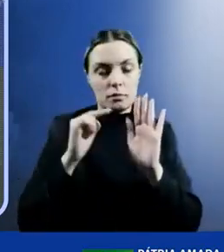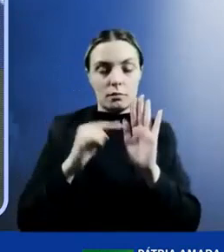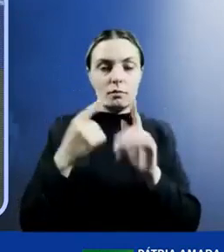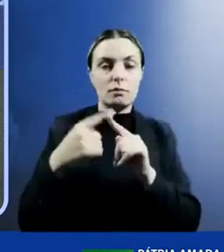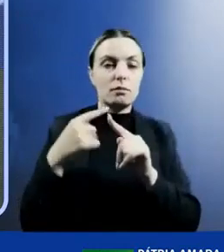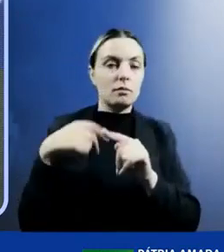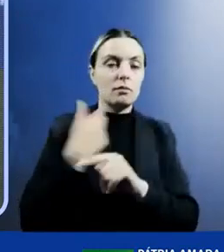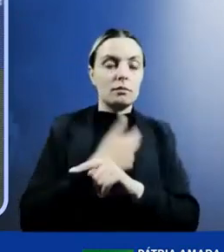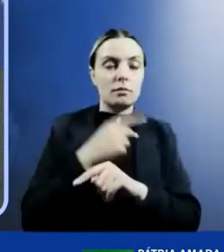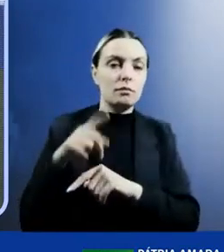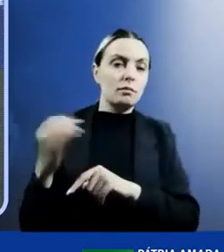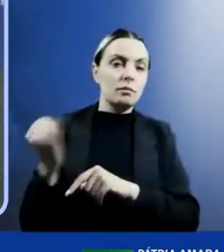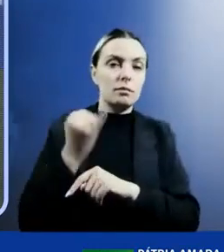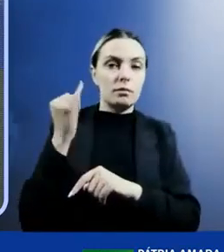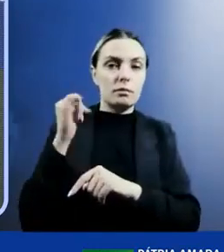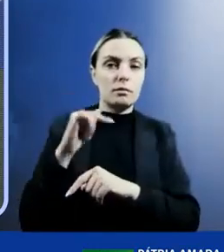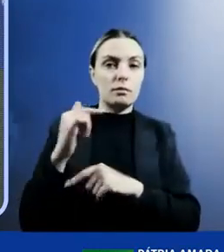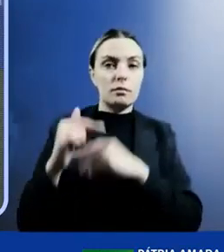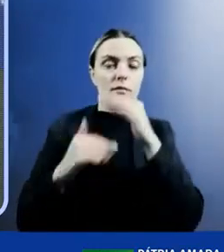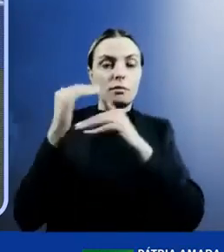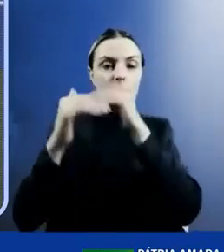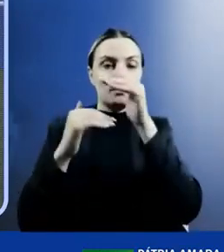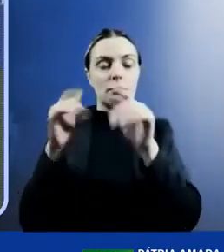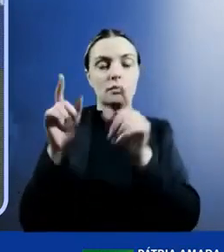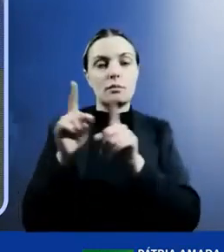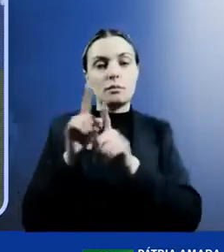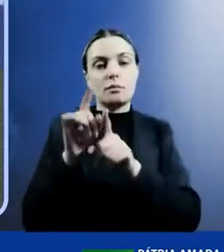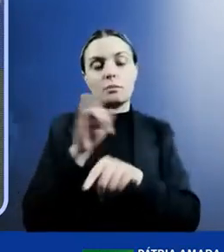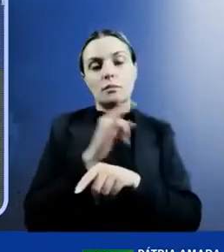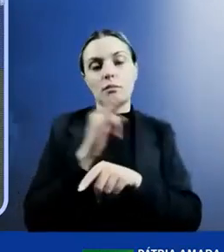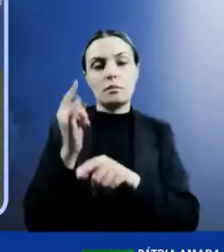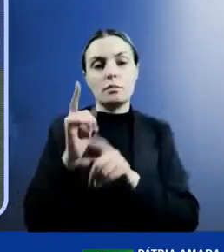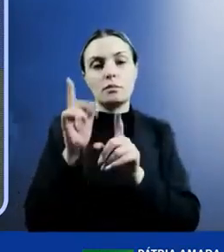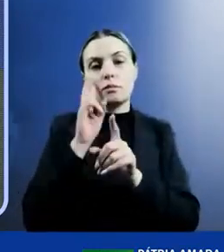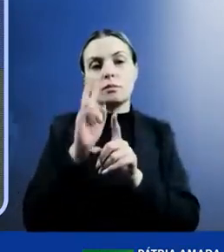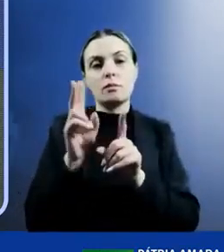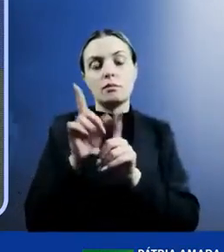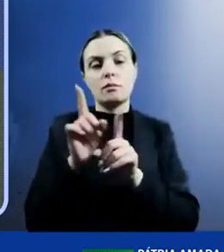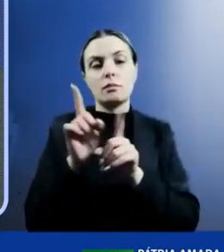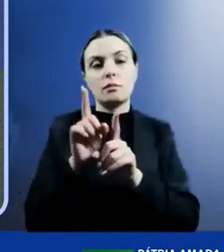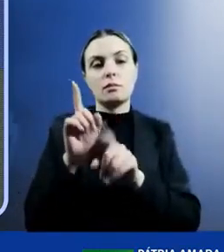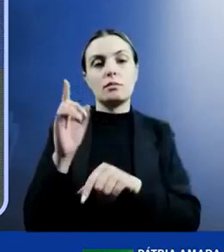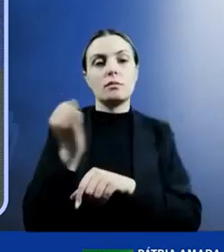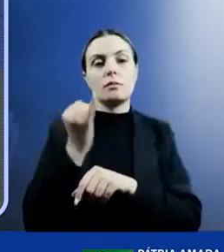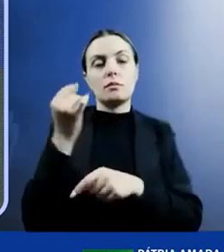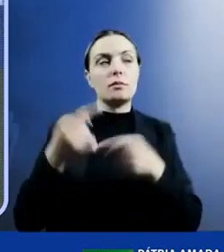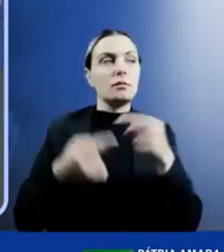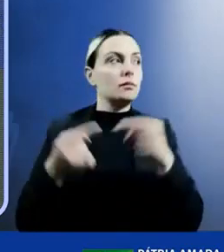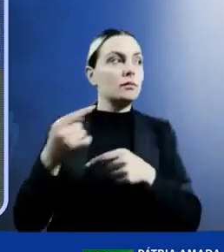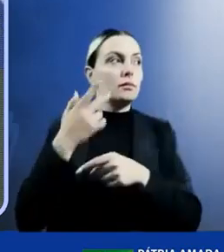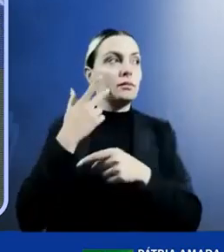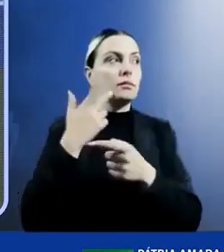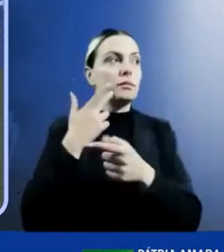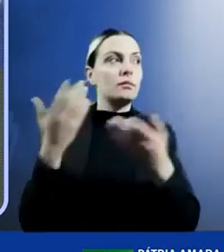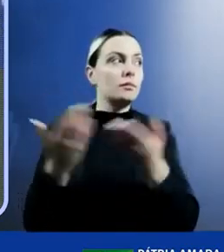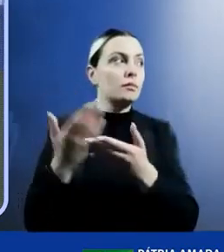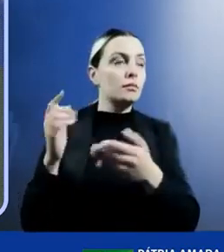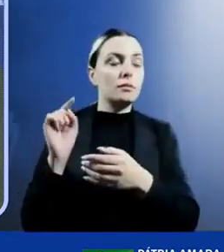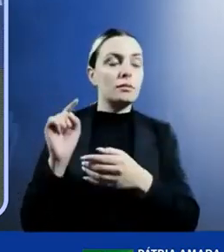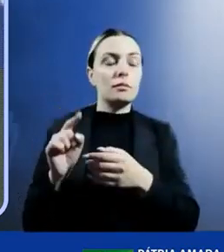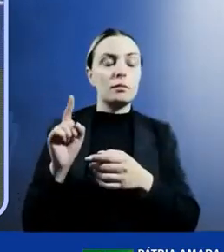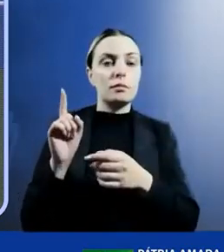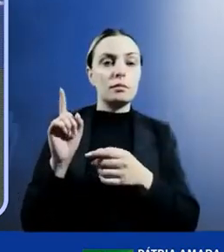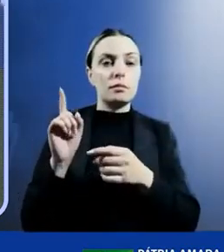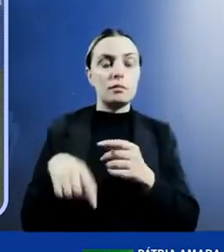fundamental nesse processo. E nós temos enfrentado também um importante debate que eu trago aqui. Eu acho que isso tem sido um